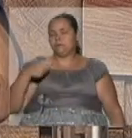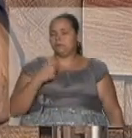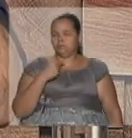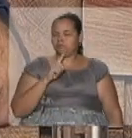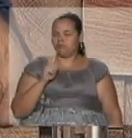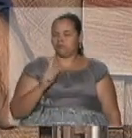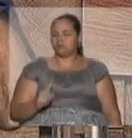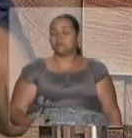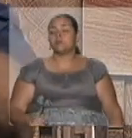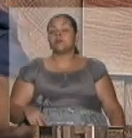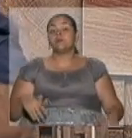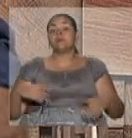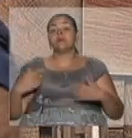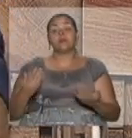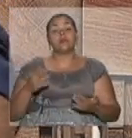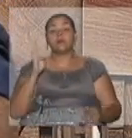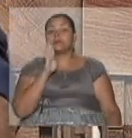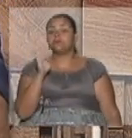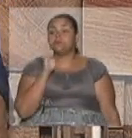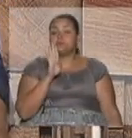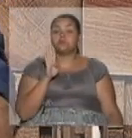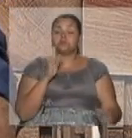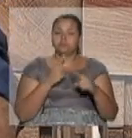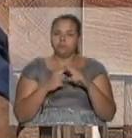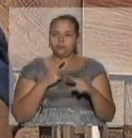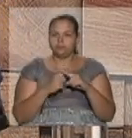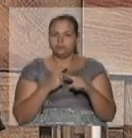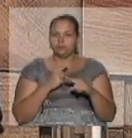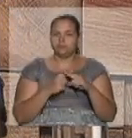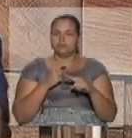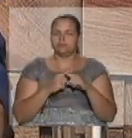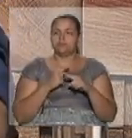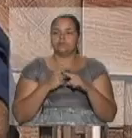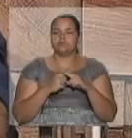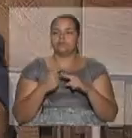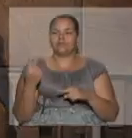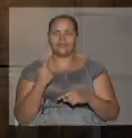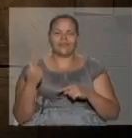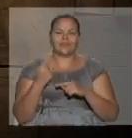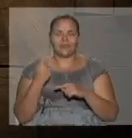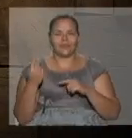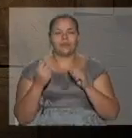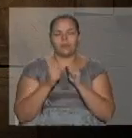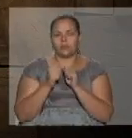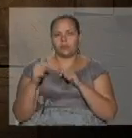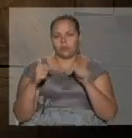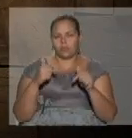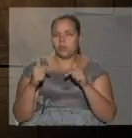Então, era legal porque a gente... Era uma parceria,